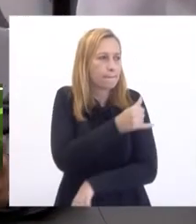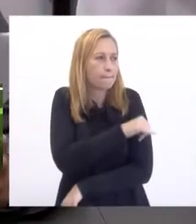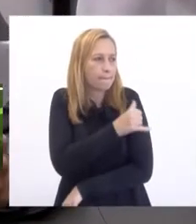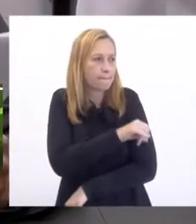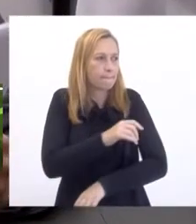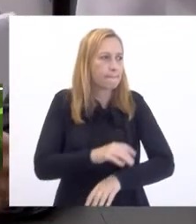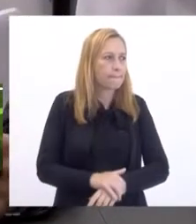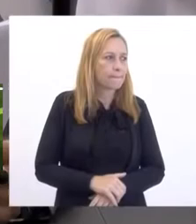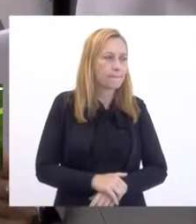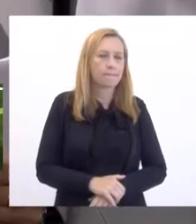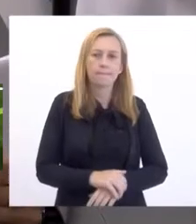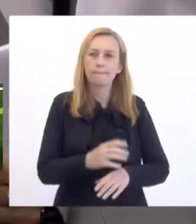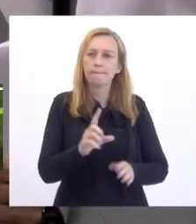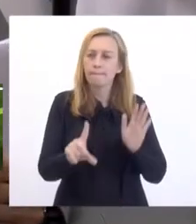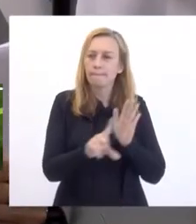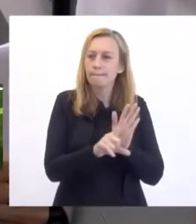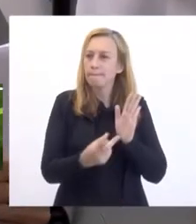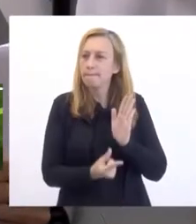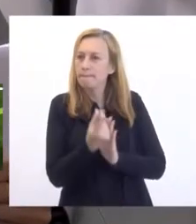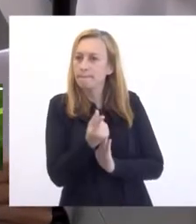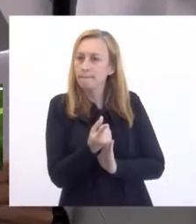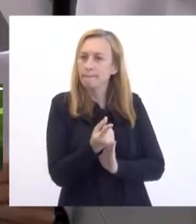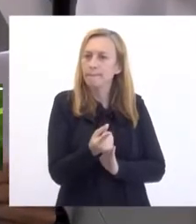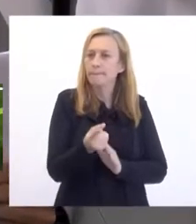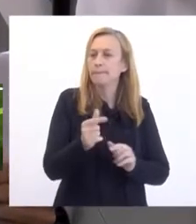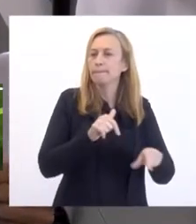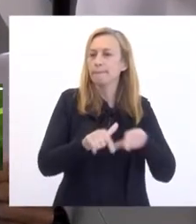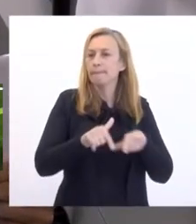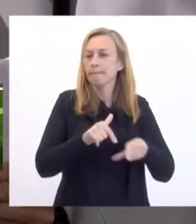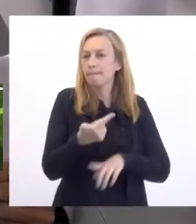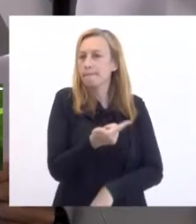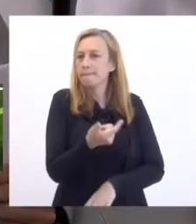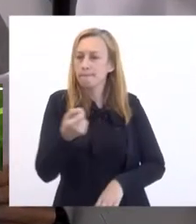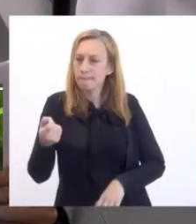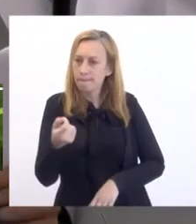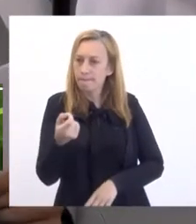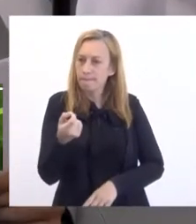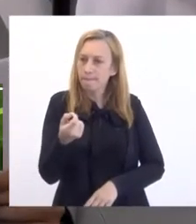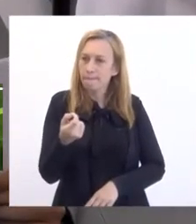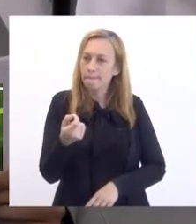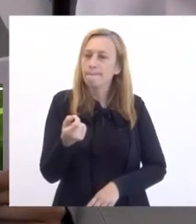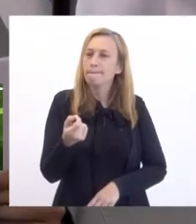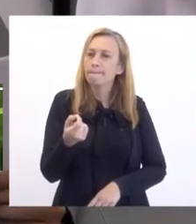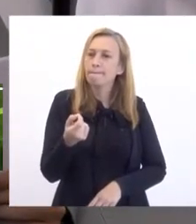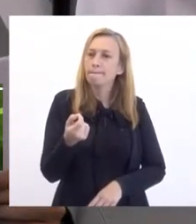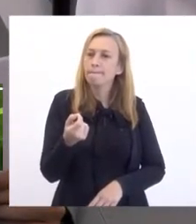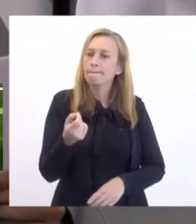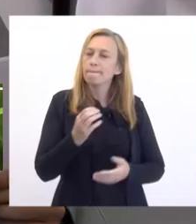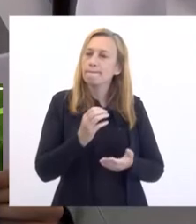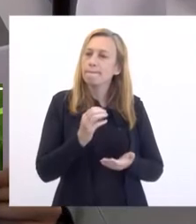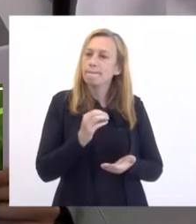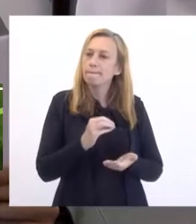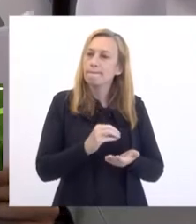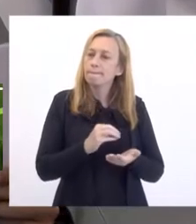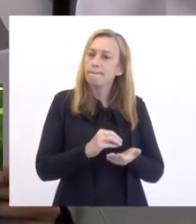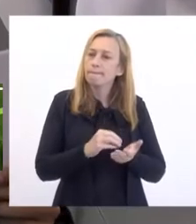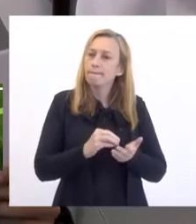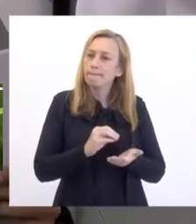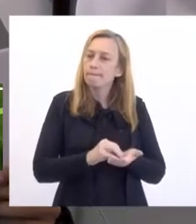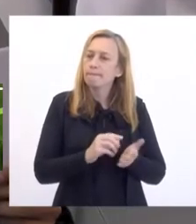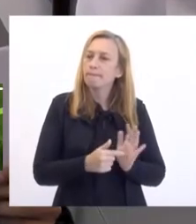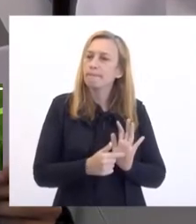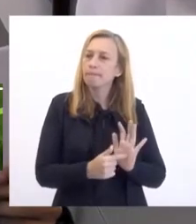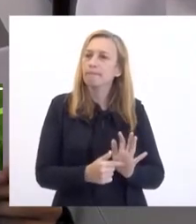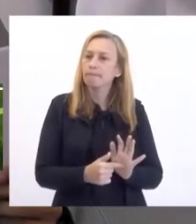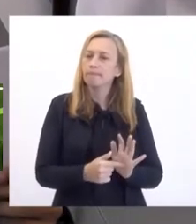dar execução da lei orçamentária referente ao exercício de 2020, pautou seus atos pela legalidade e